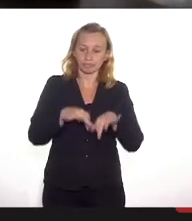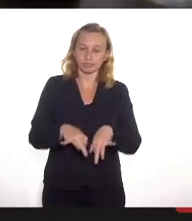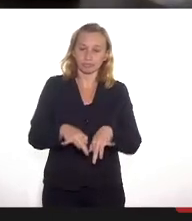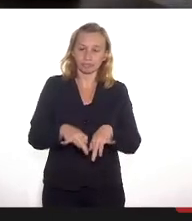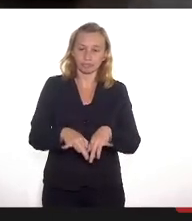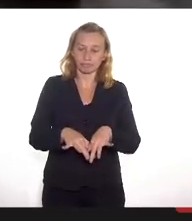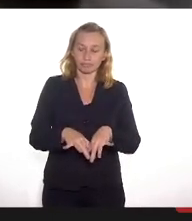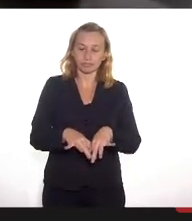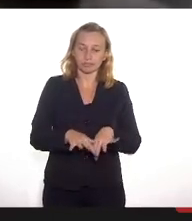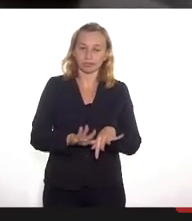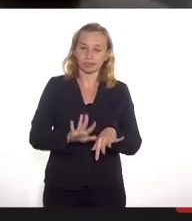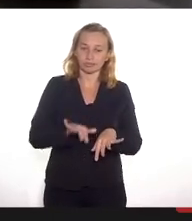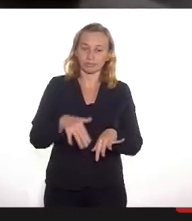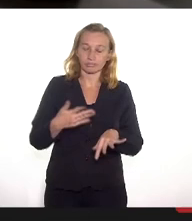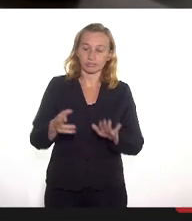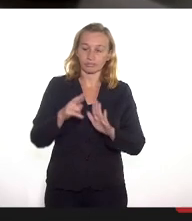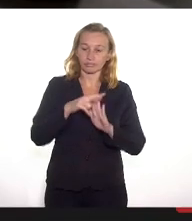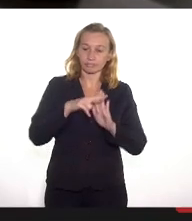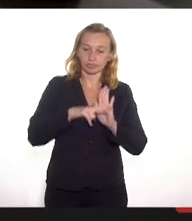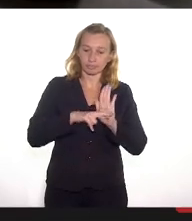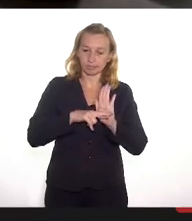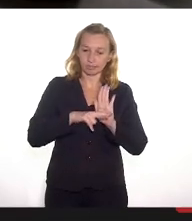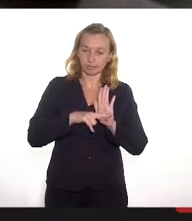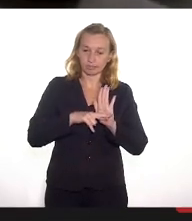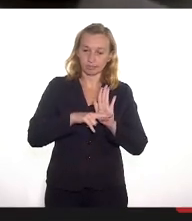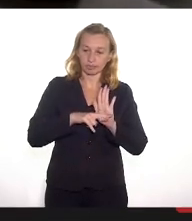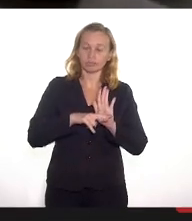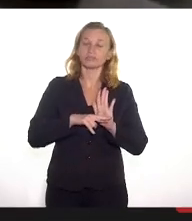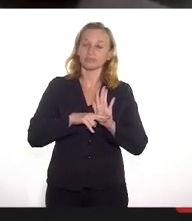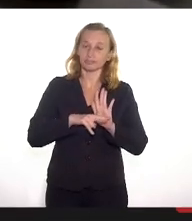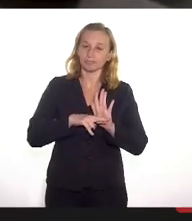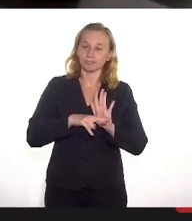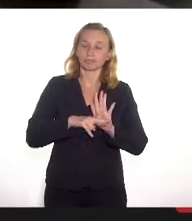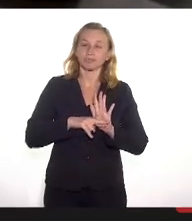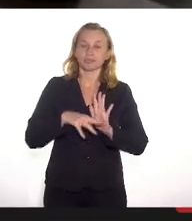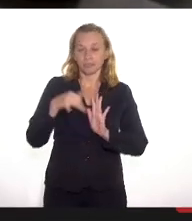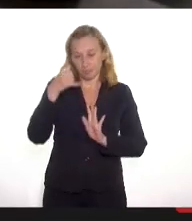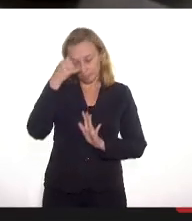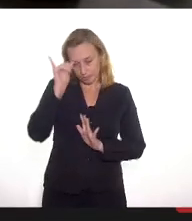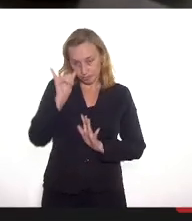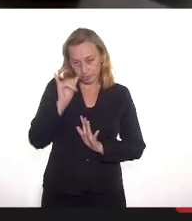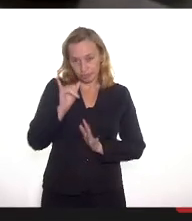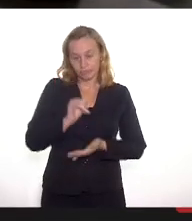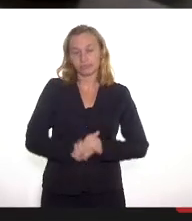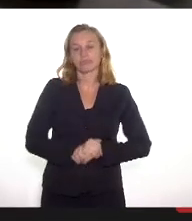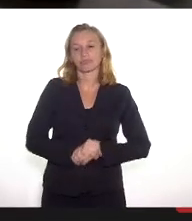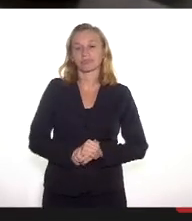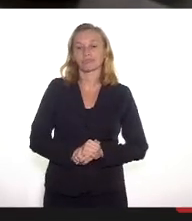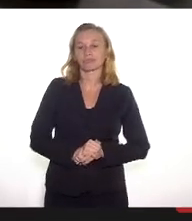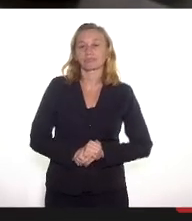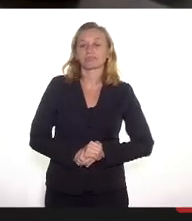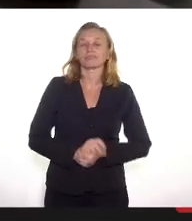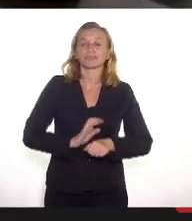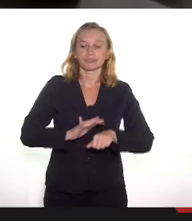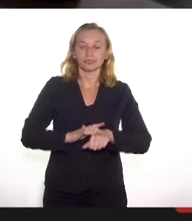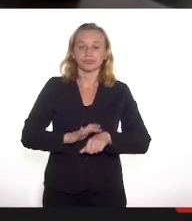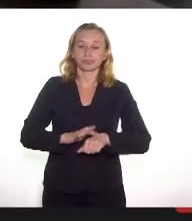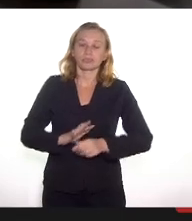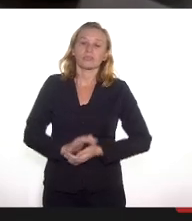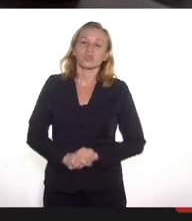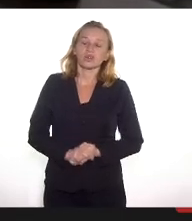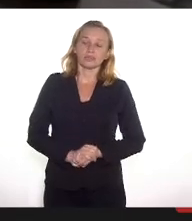de risco você existe Quais são as regras não é quais são os critérios para evitar-se a disseminação da doença